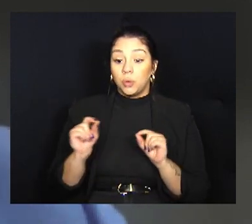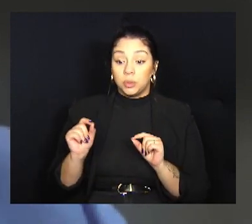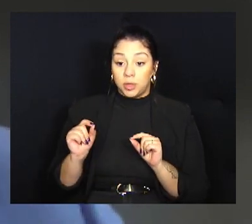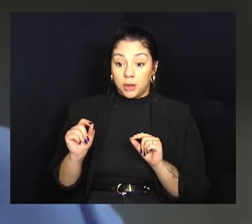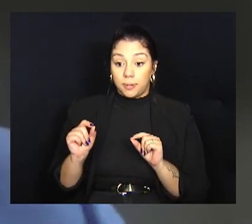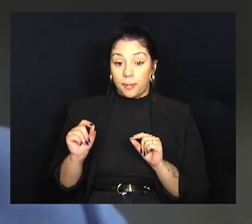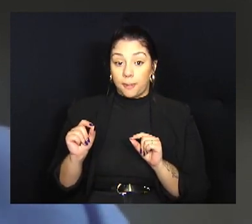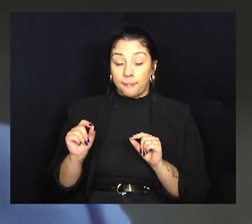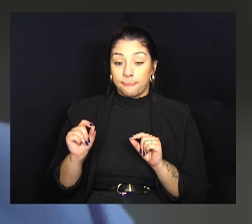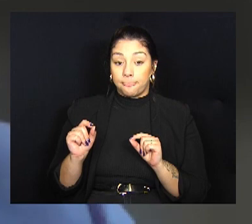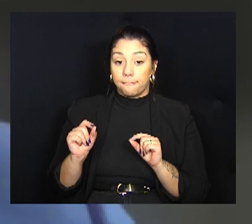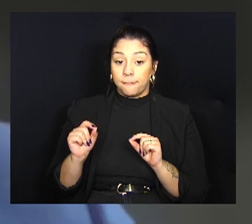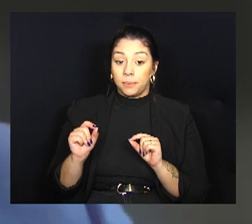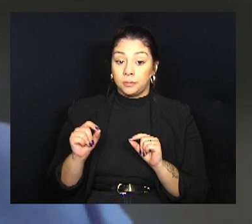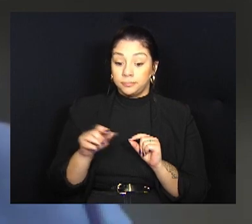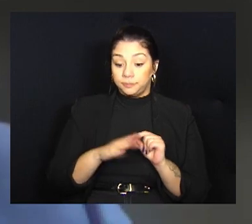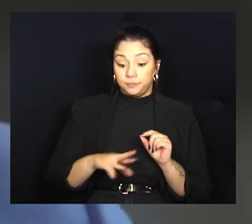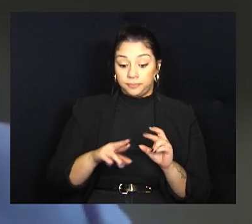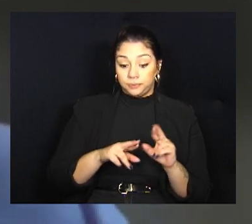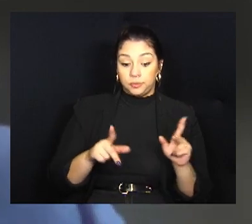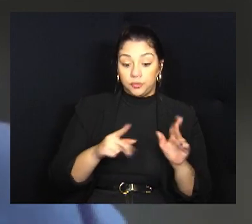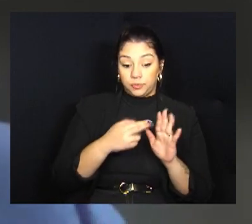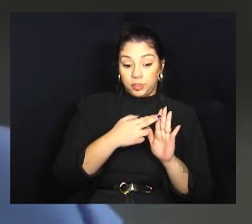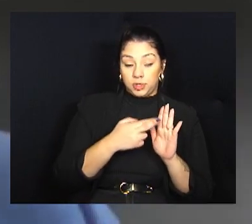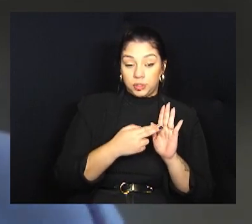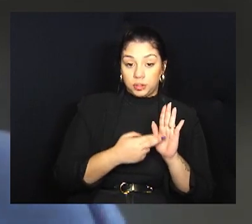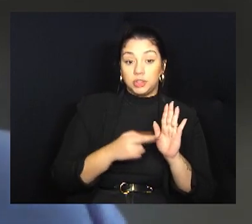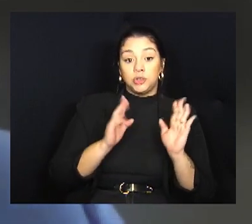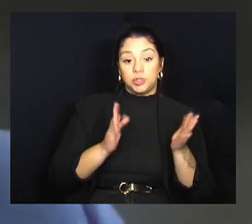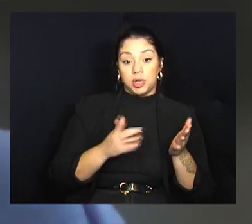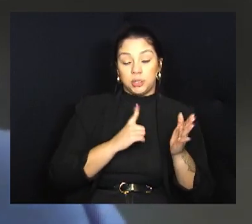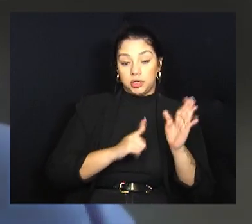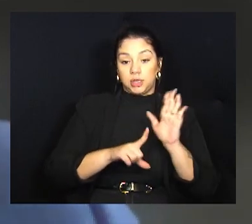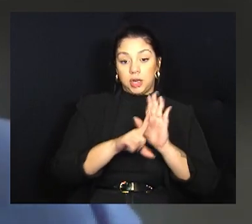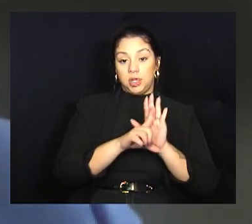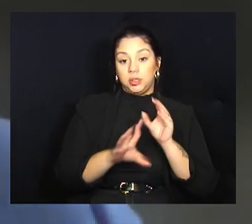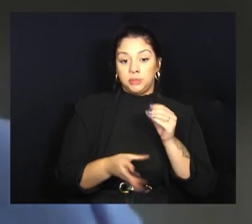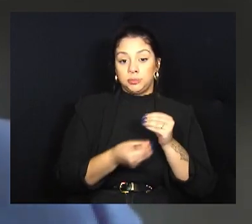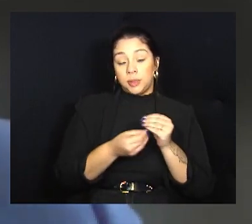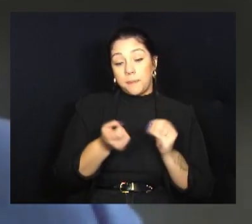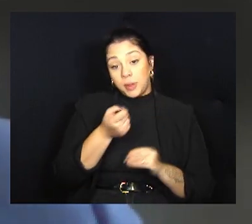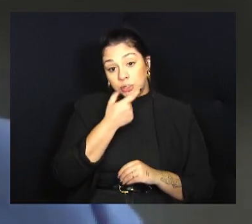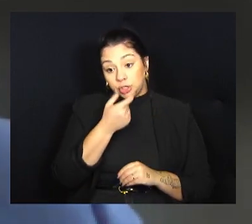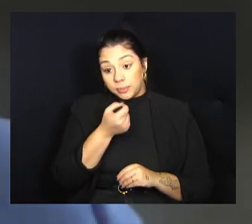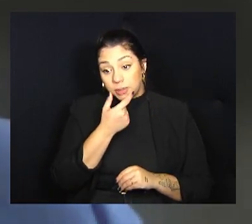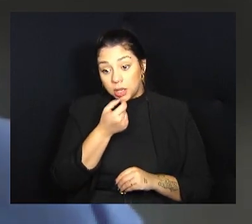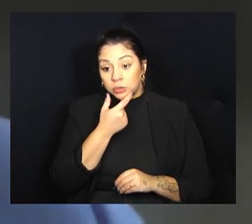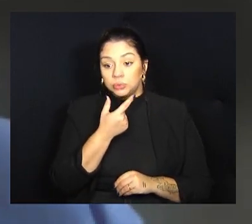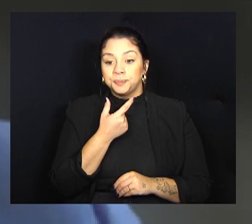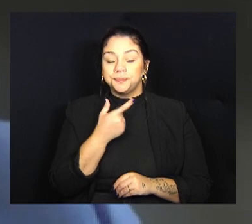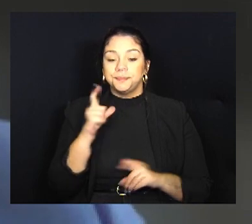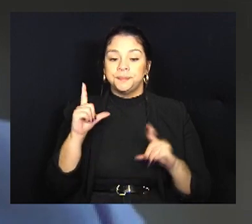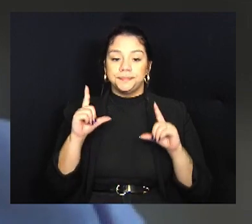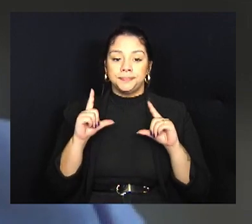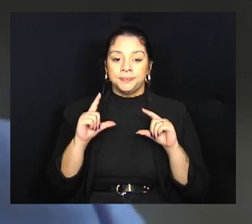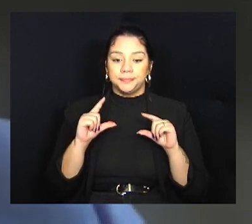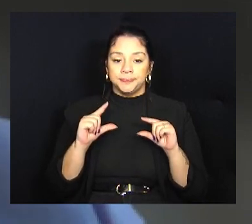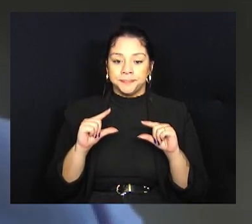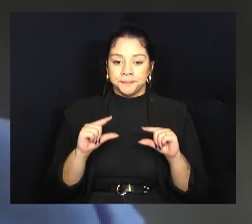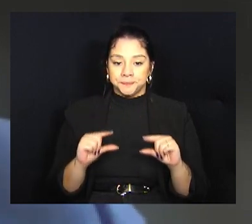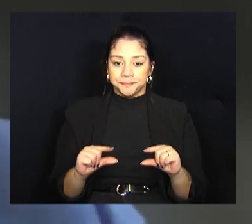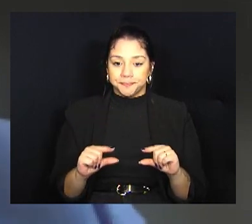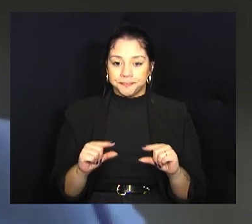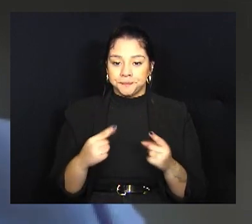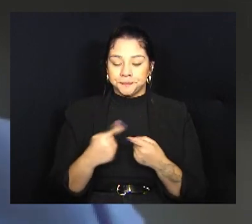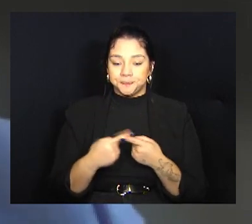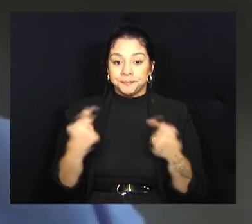dos regimes diferenciados já previstos na lei complementar, medicamentos, por exemplo, que vão ser reduzidos, mas por causa da